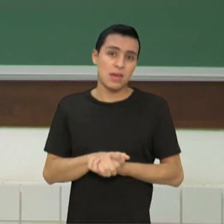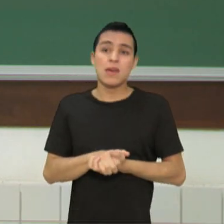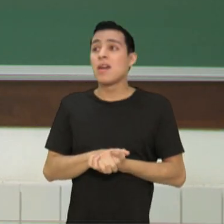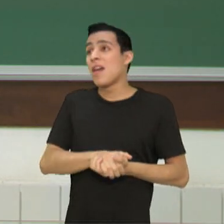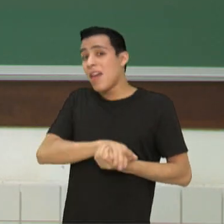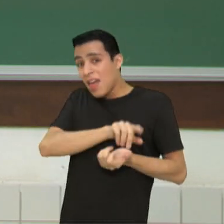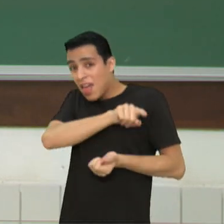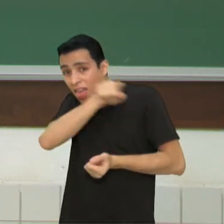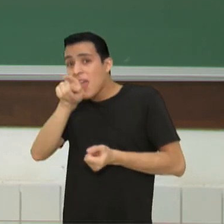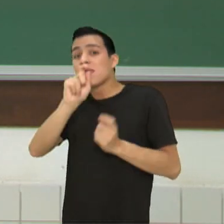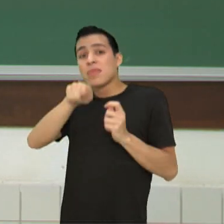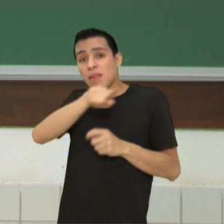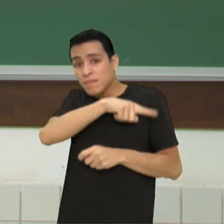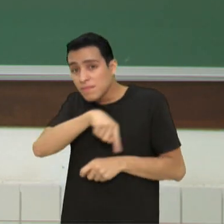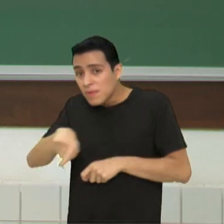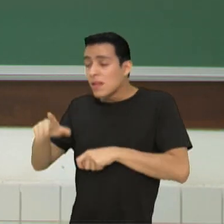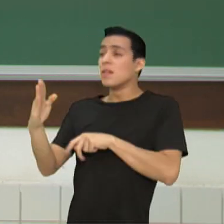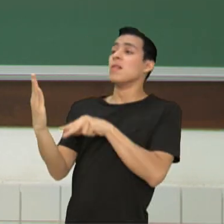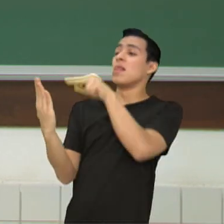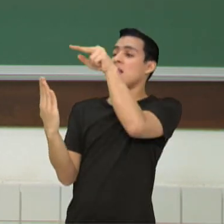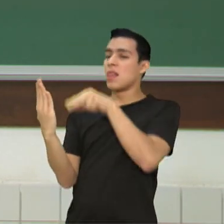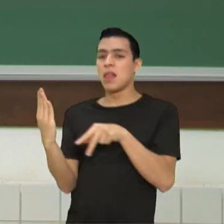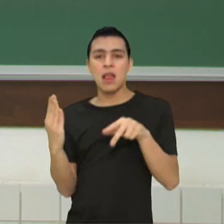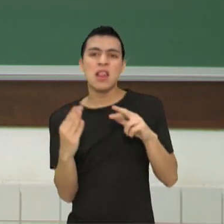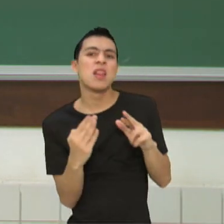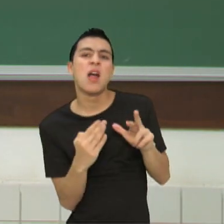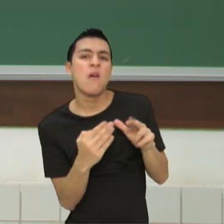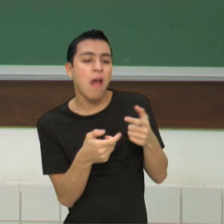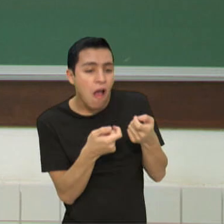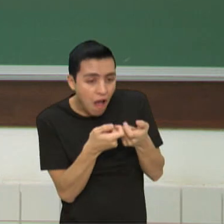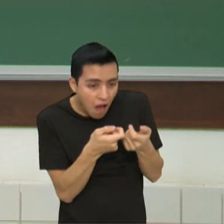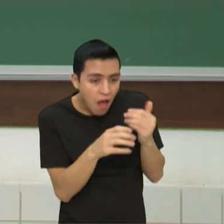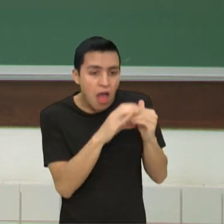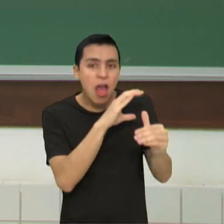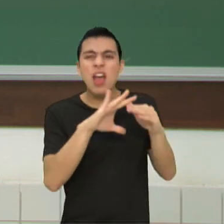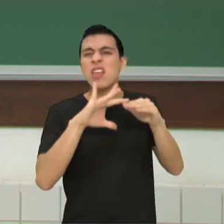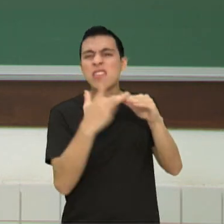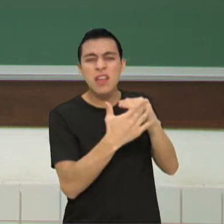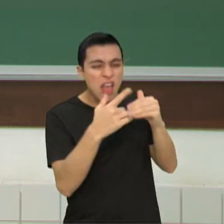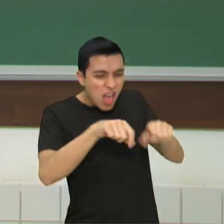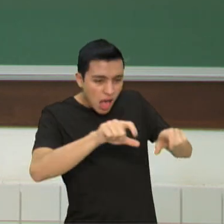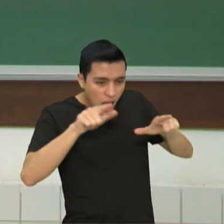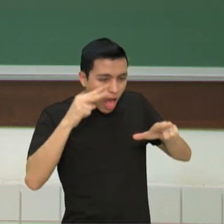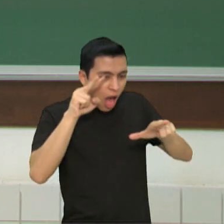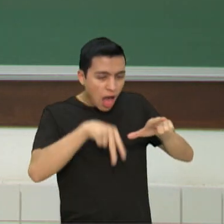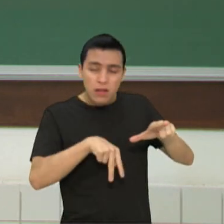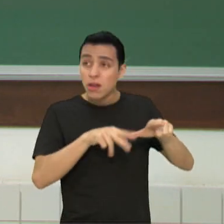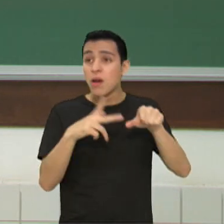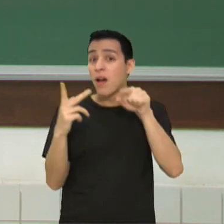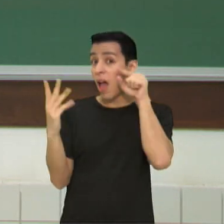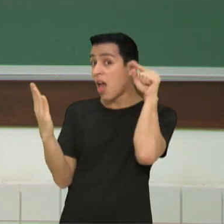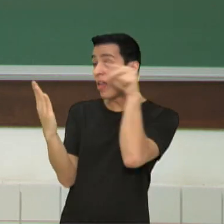uma fonte de leitura, não mensagens de aplicativos e rede social, tá? Pensa nisso.